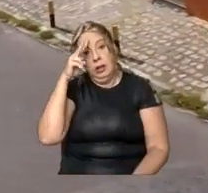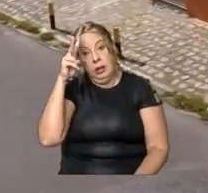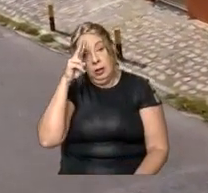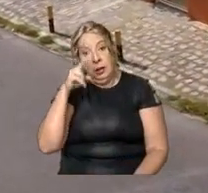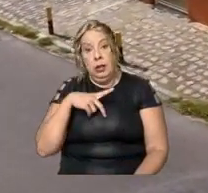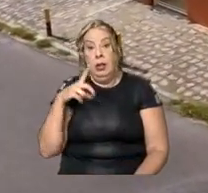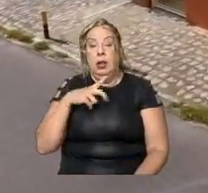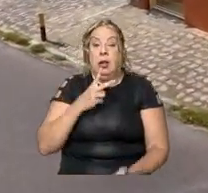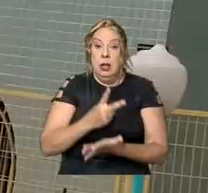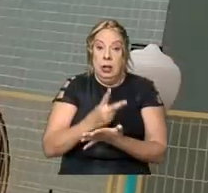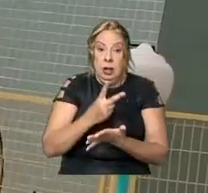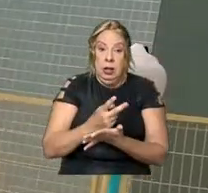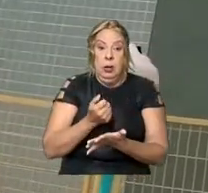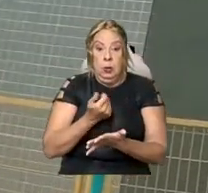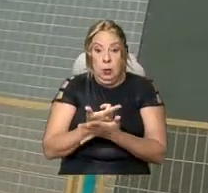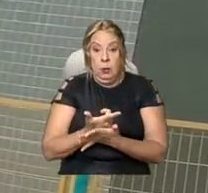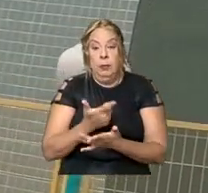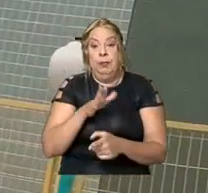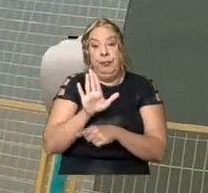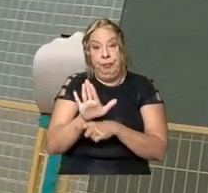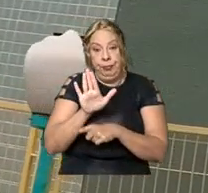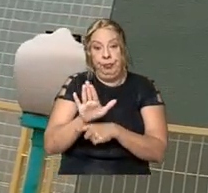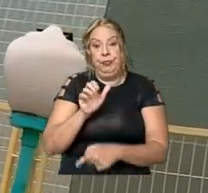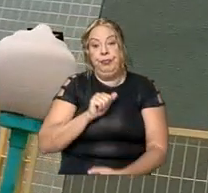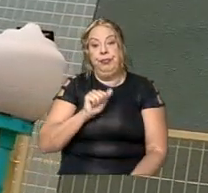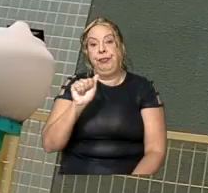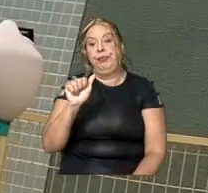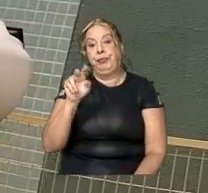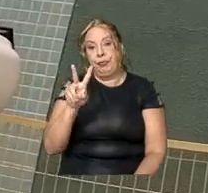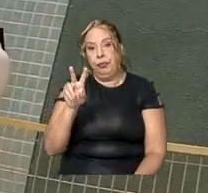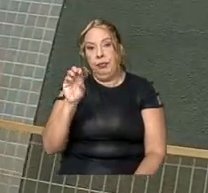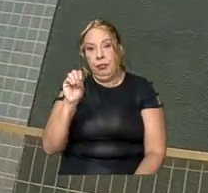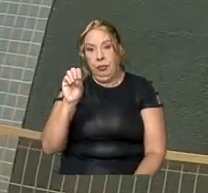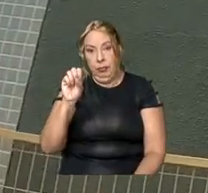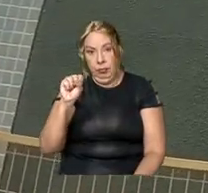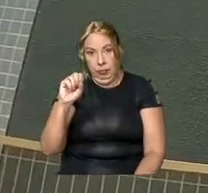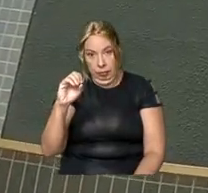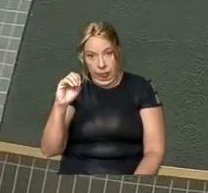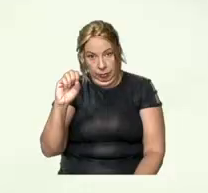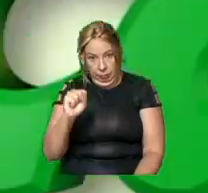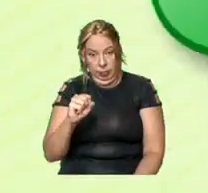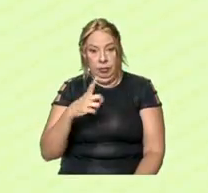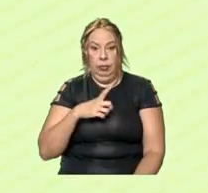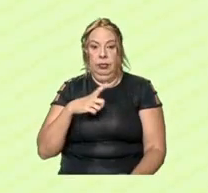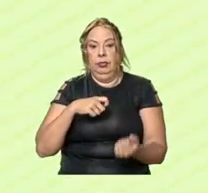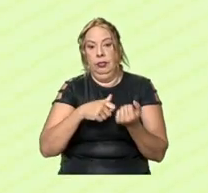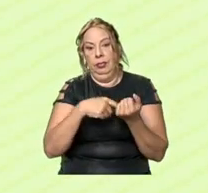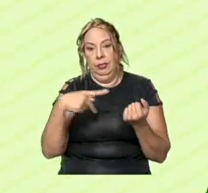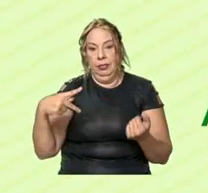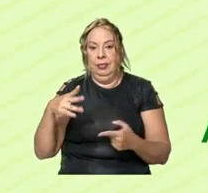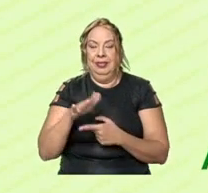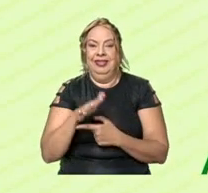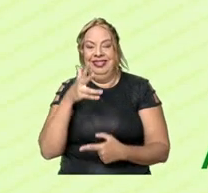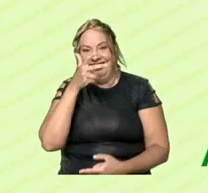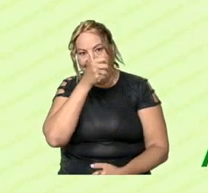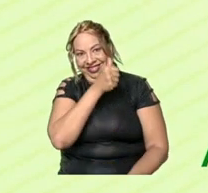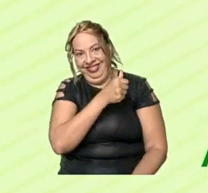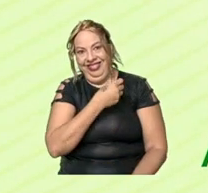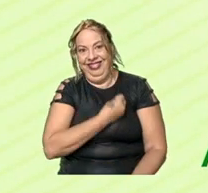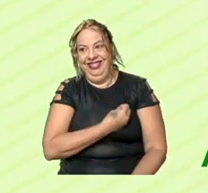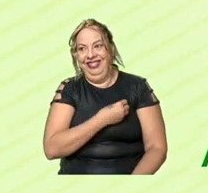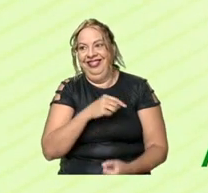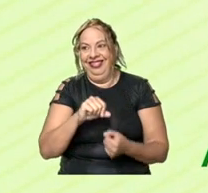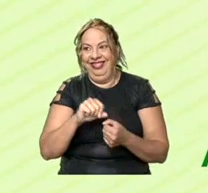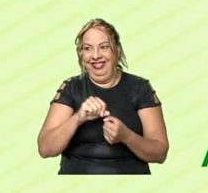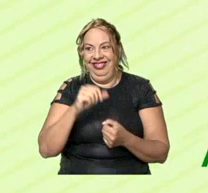cada título que você adquire, você está ajudando as criancinhas e adolescentes com câncer da voz. Caju Cap, ajudando a salvar vidas